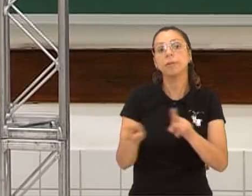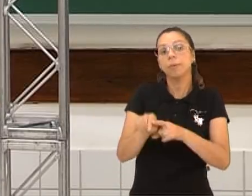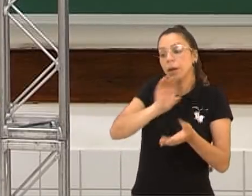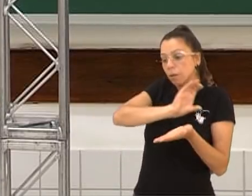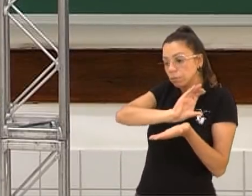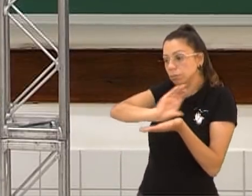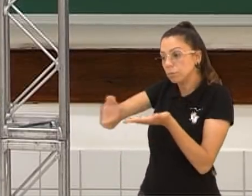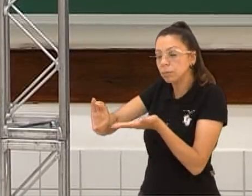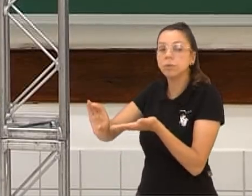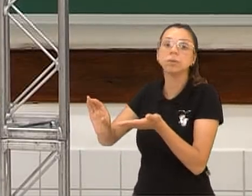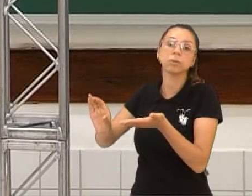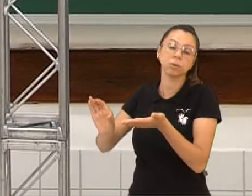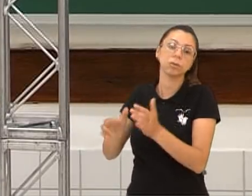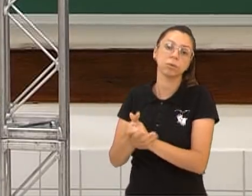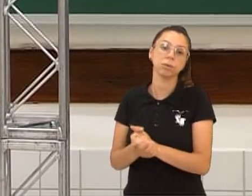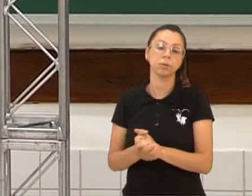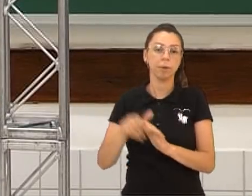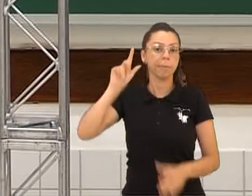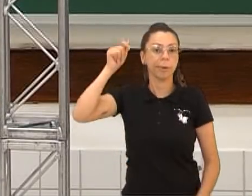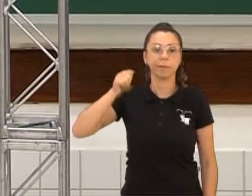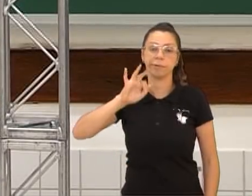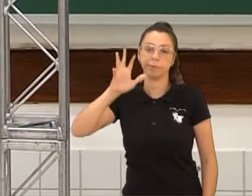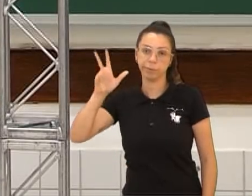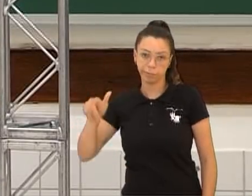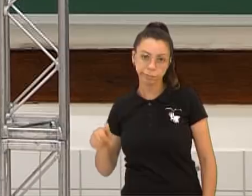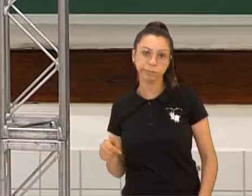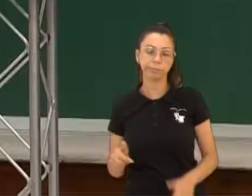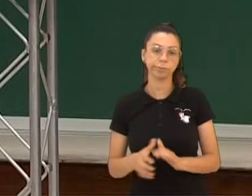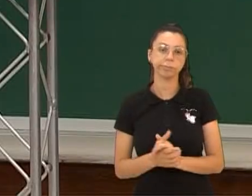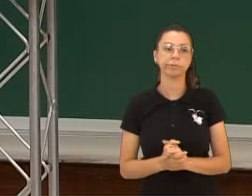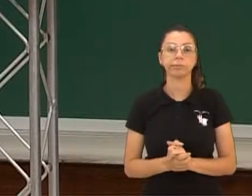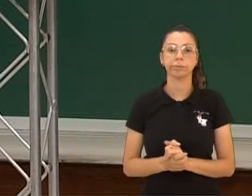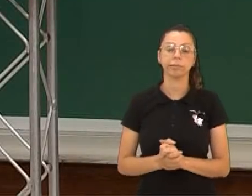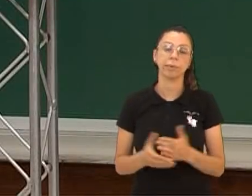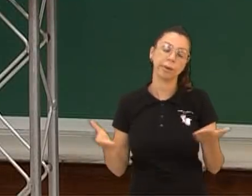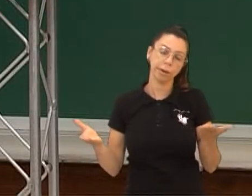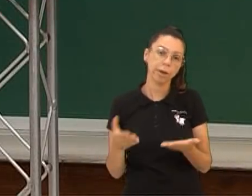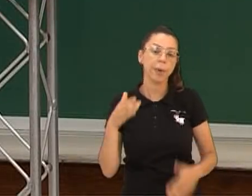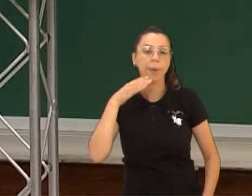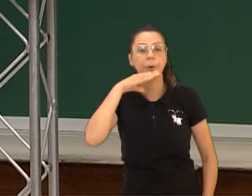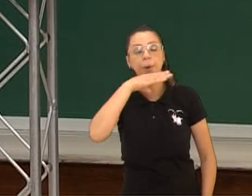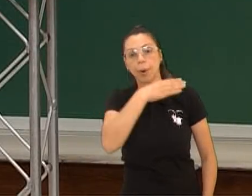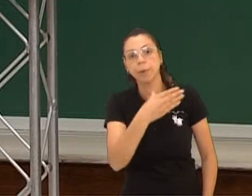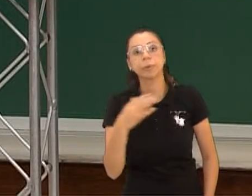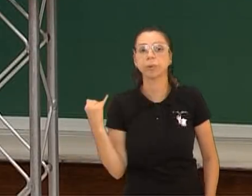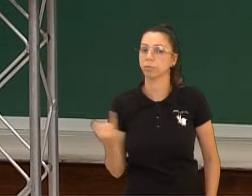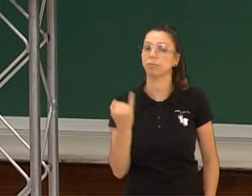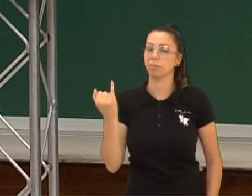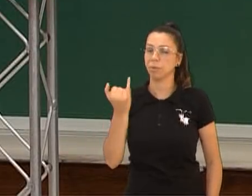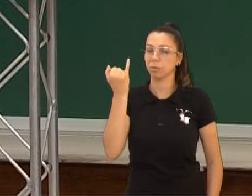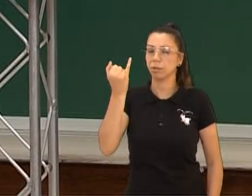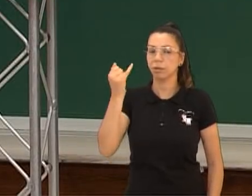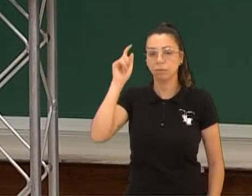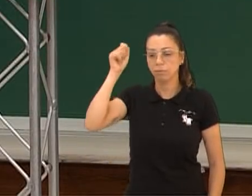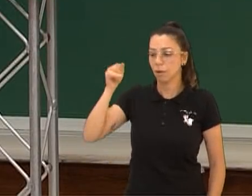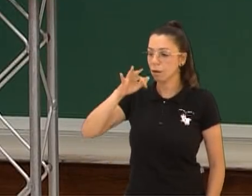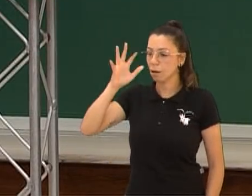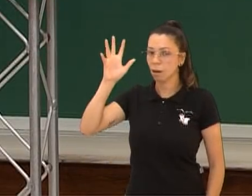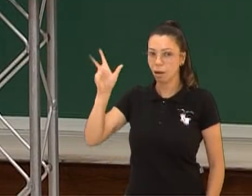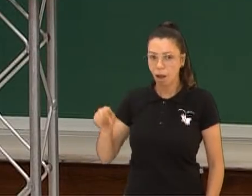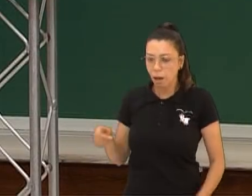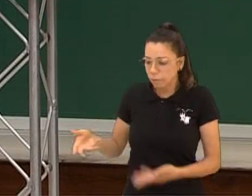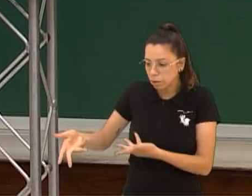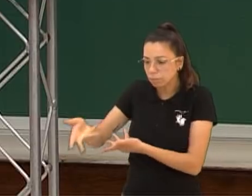aí, procuram os países africanos para destinar os seus investimentos. E é lógico que isso vai ser importantíssimo para